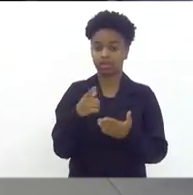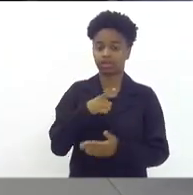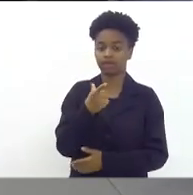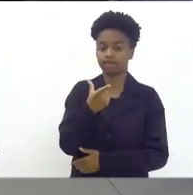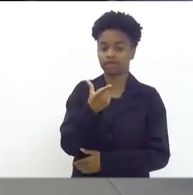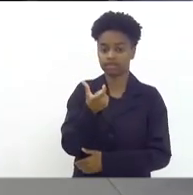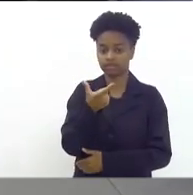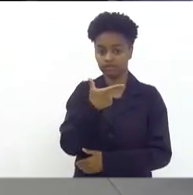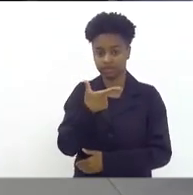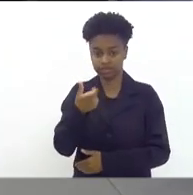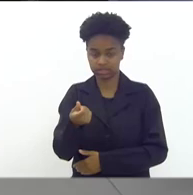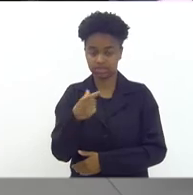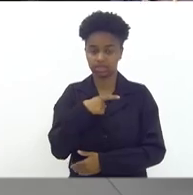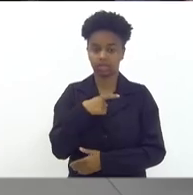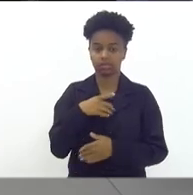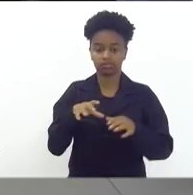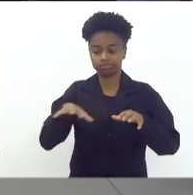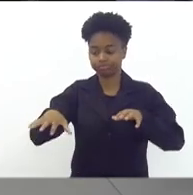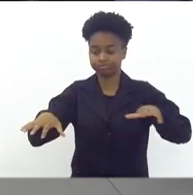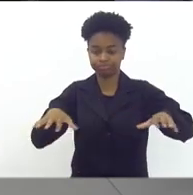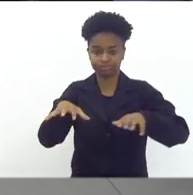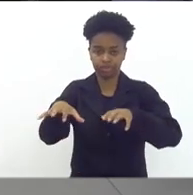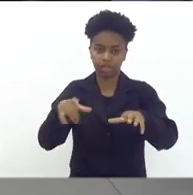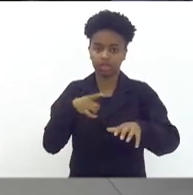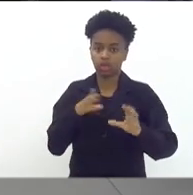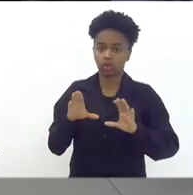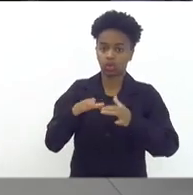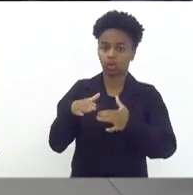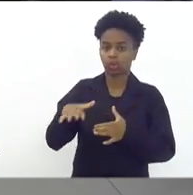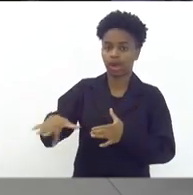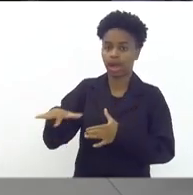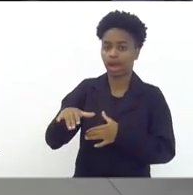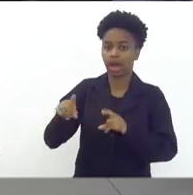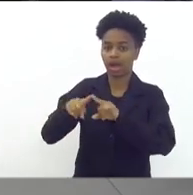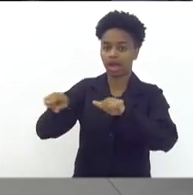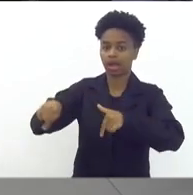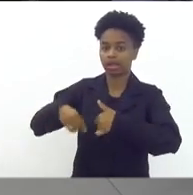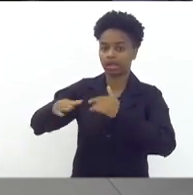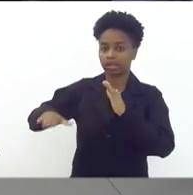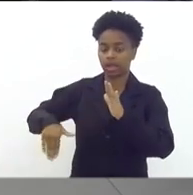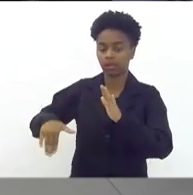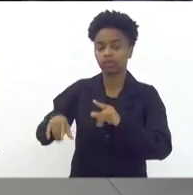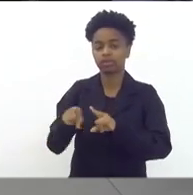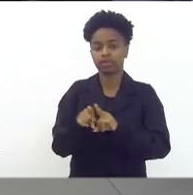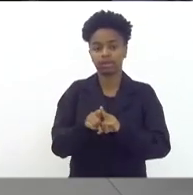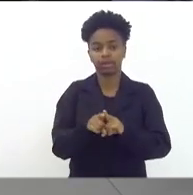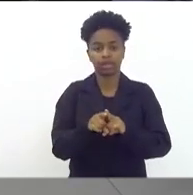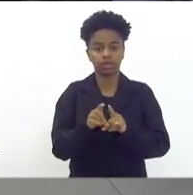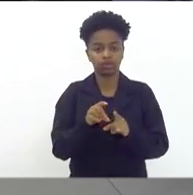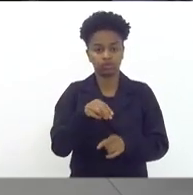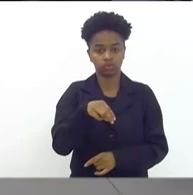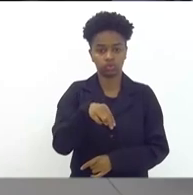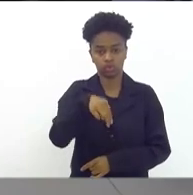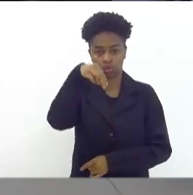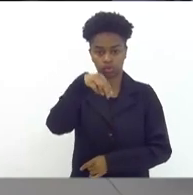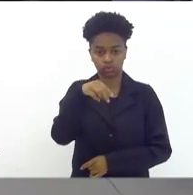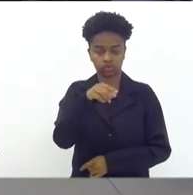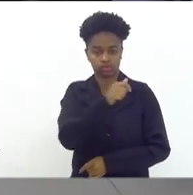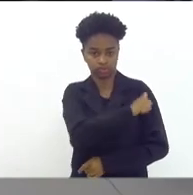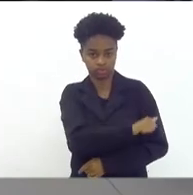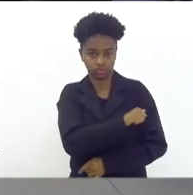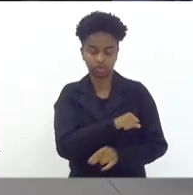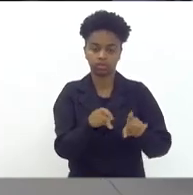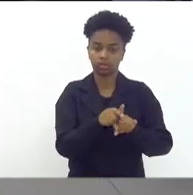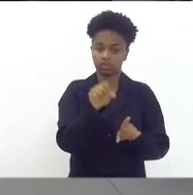dedicada à região dos lagos a gente está viabilizando uma equipe dedicada aos Norte Fluminense ao Sul Fluminense a câmara de política